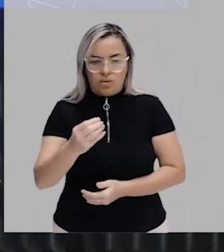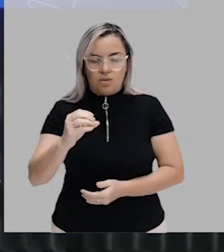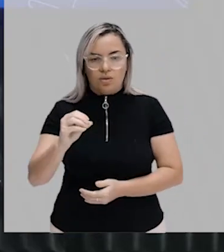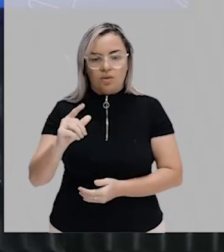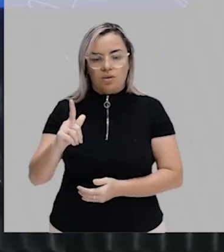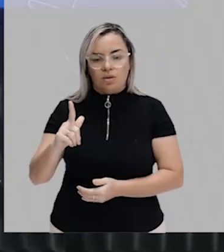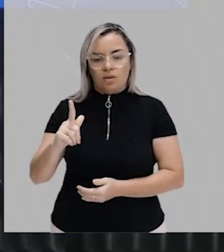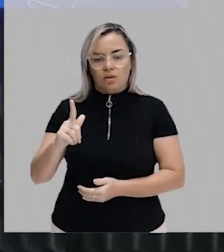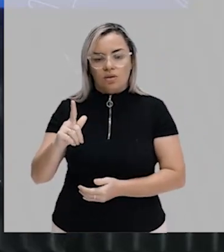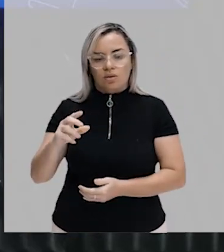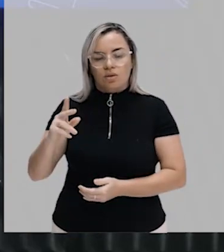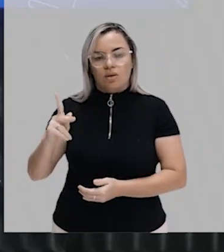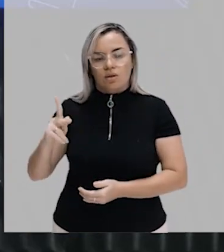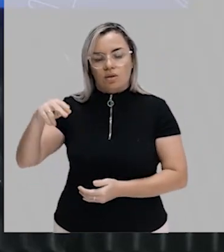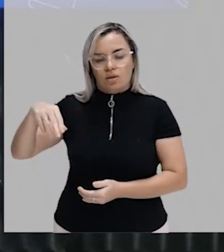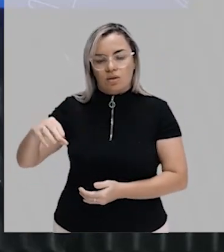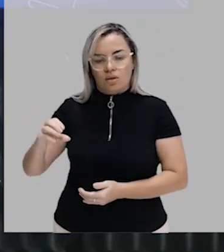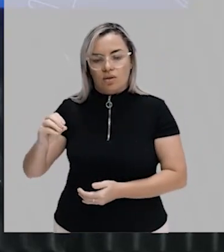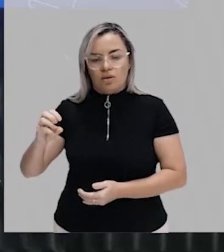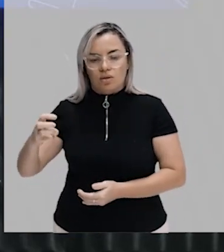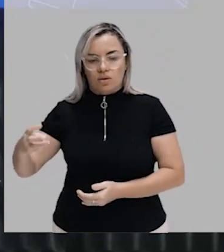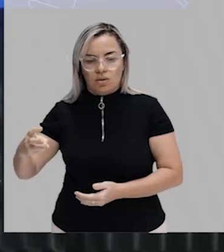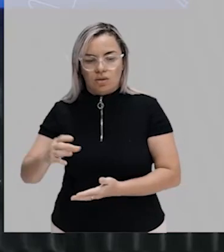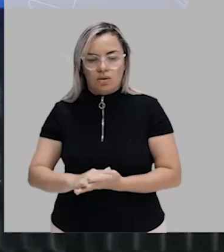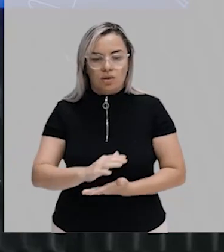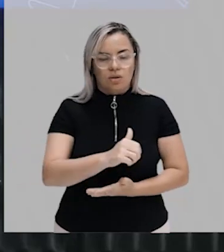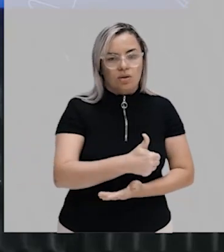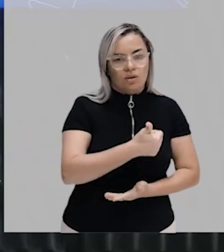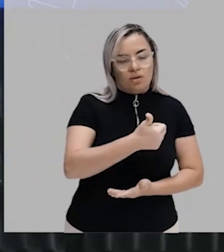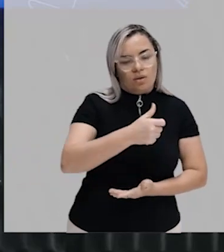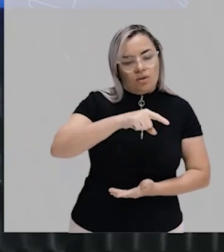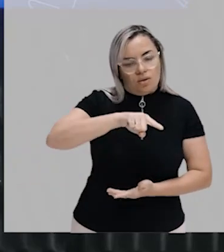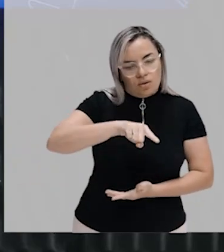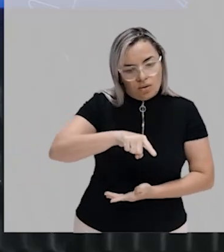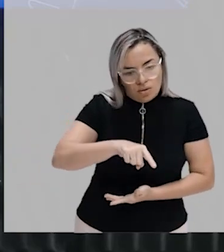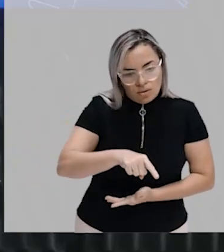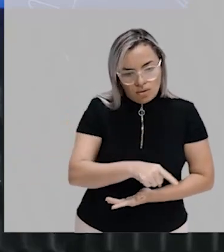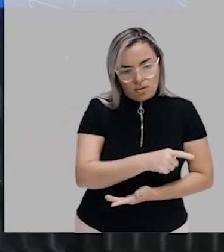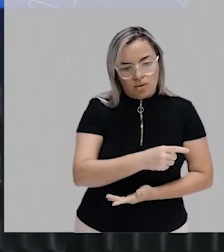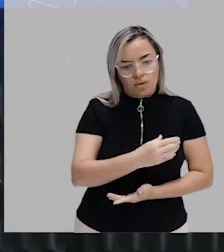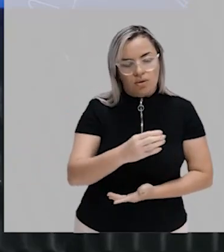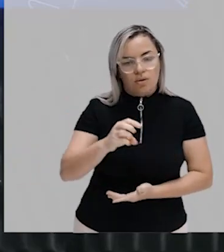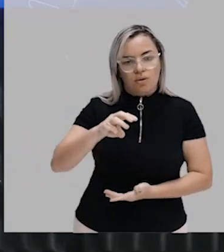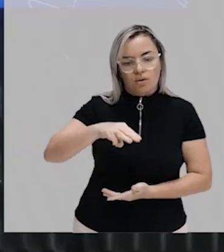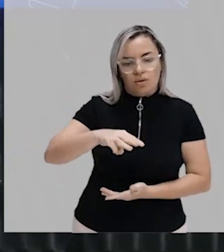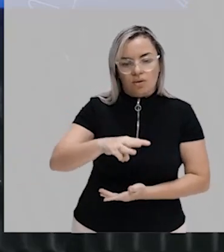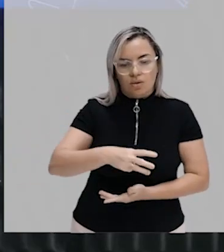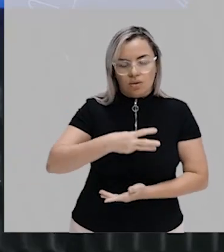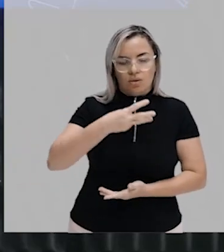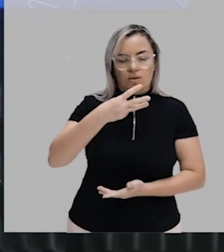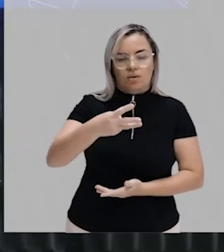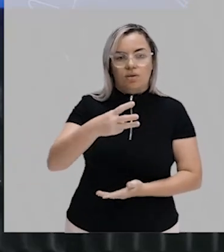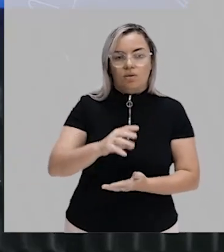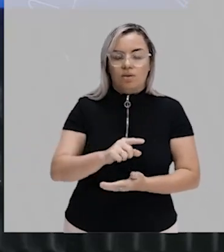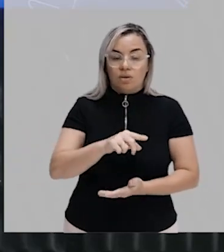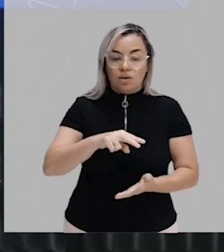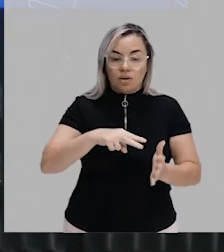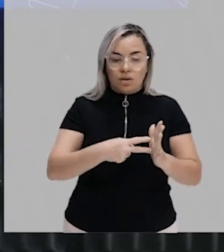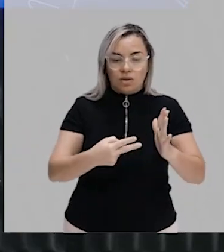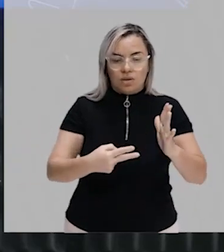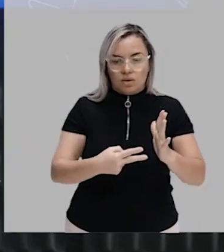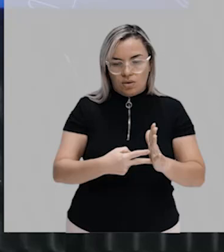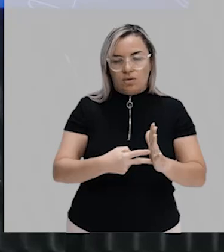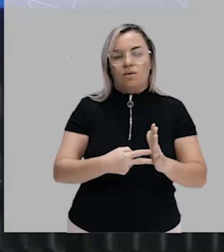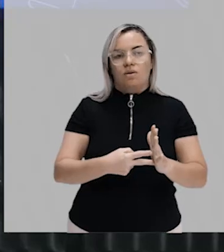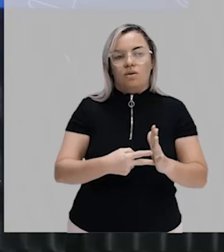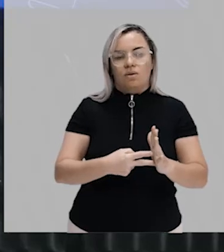sal. Em 1.000 centímetros cúbicos, né, porque 1.000 centímetros cúbicos vai equivaler ao quê? A 1.000